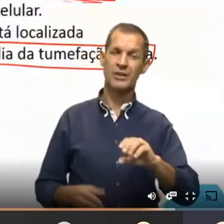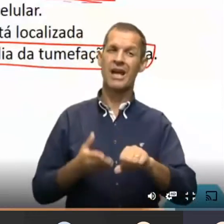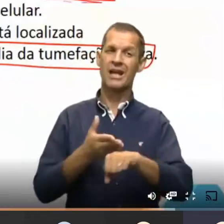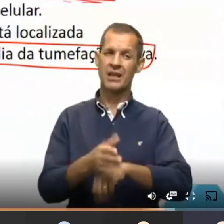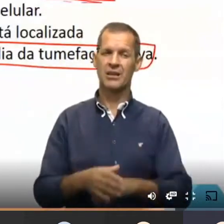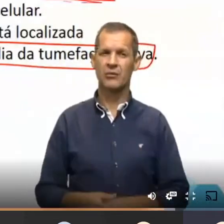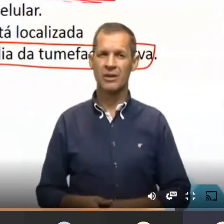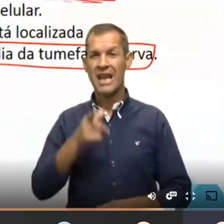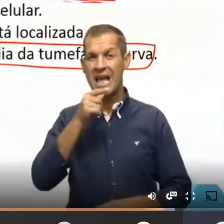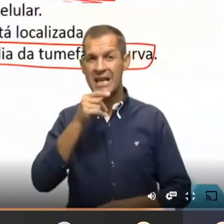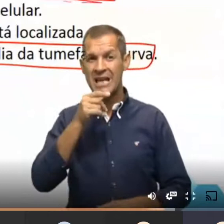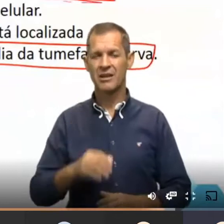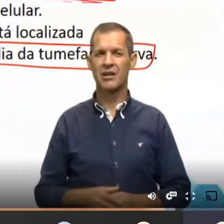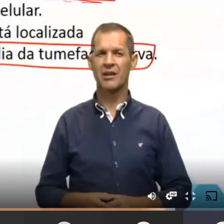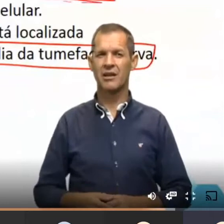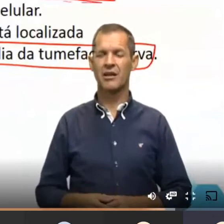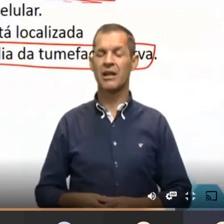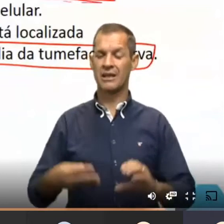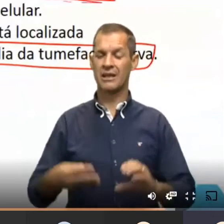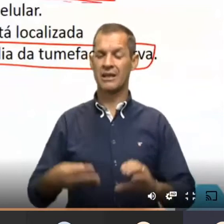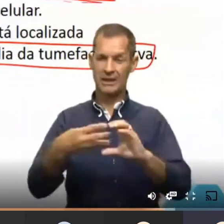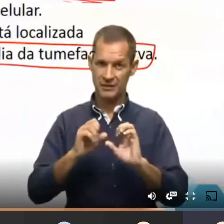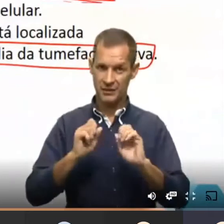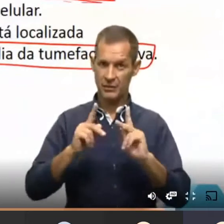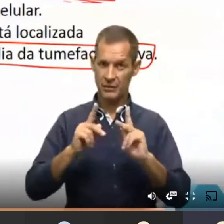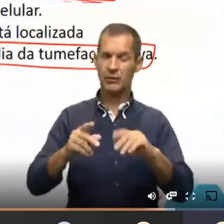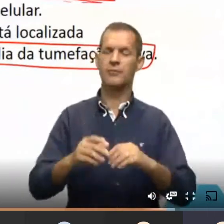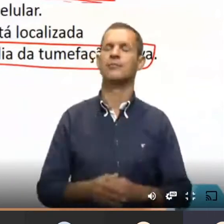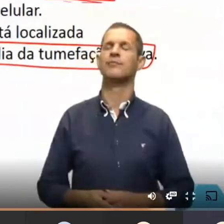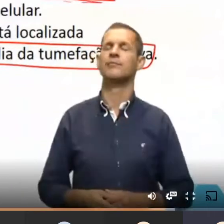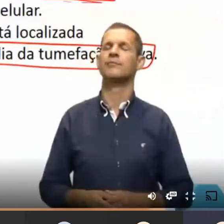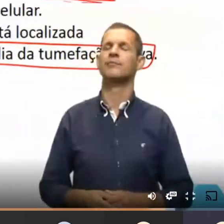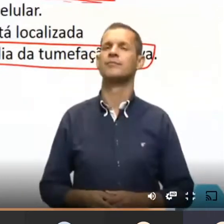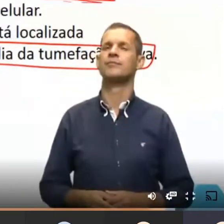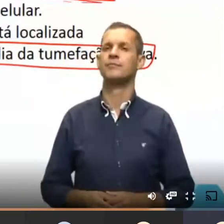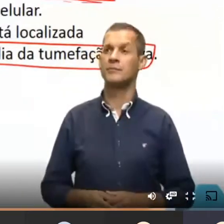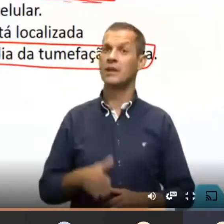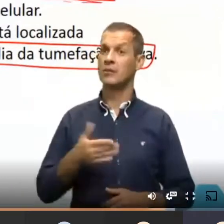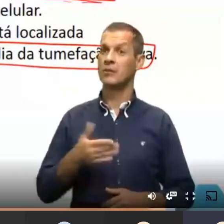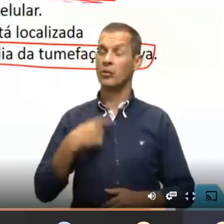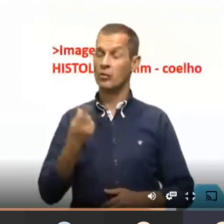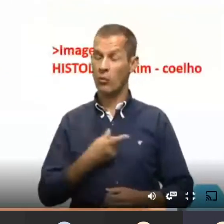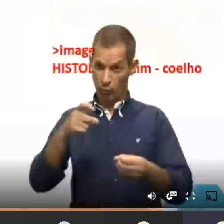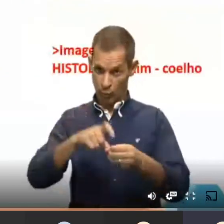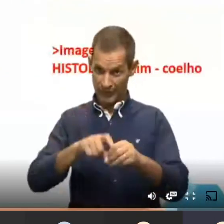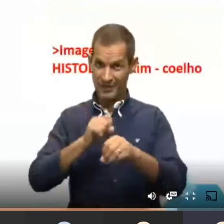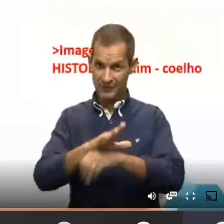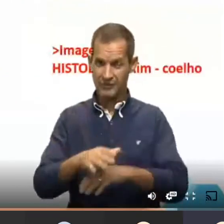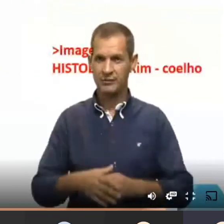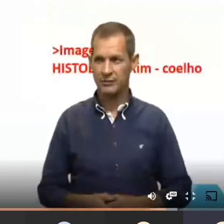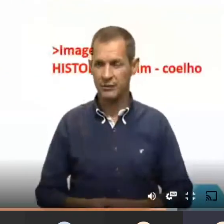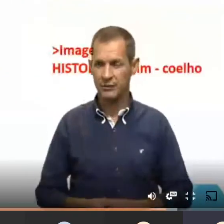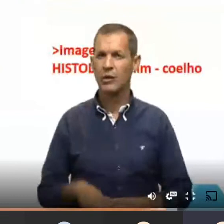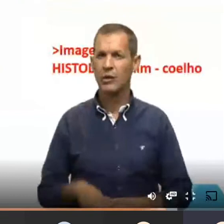a entrada de água intracelular, né? Então vamos dar